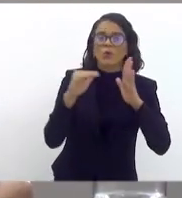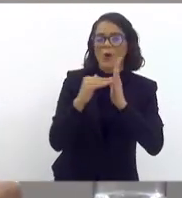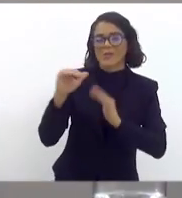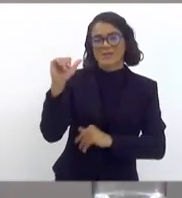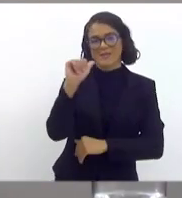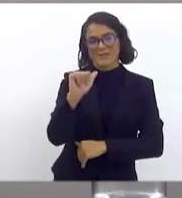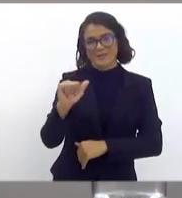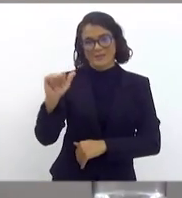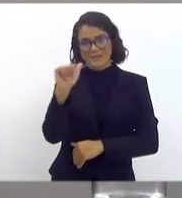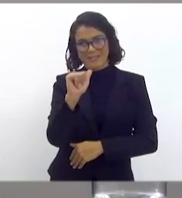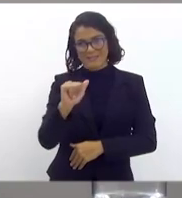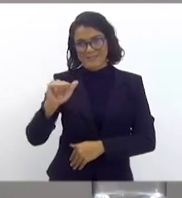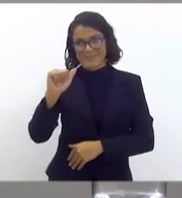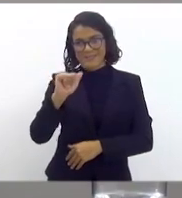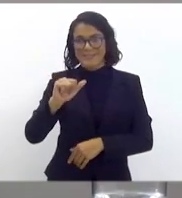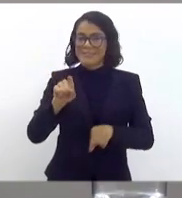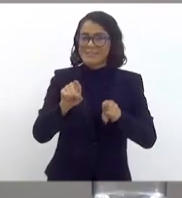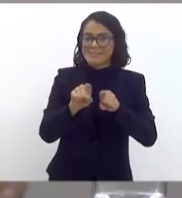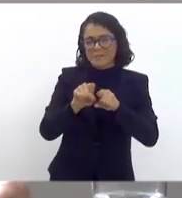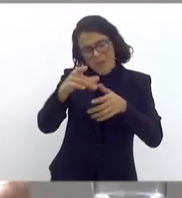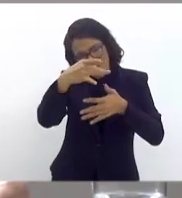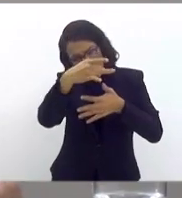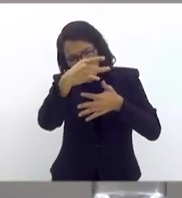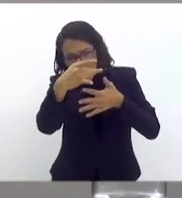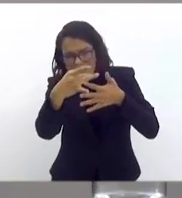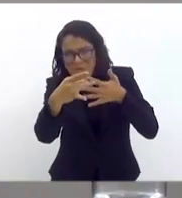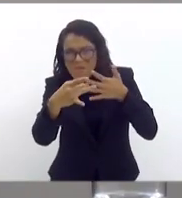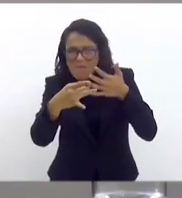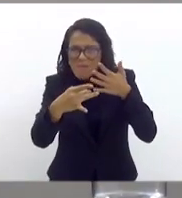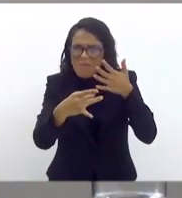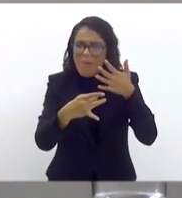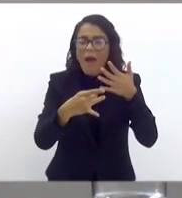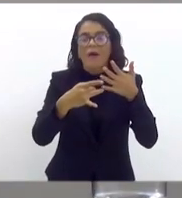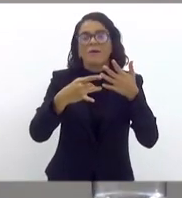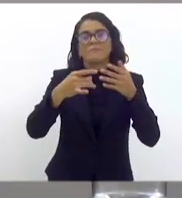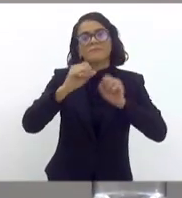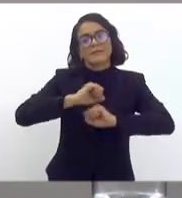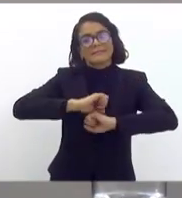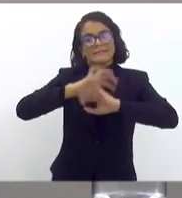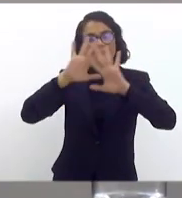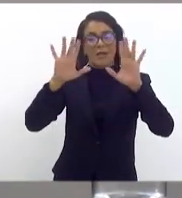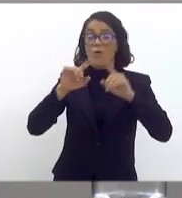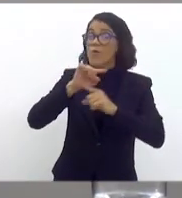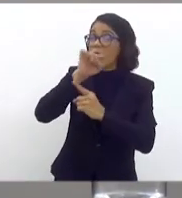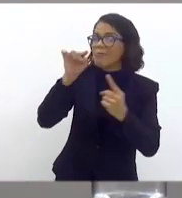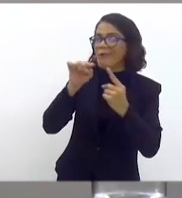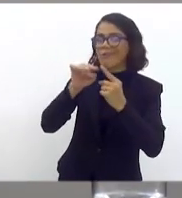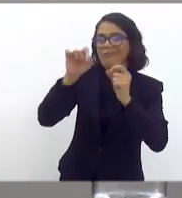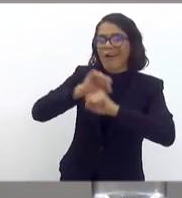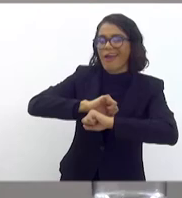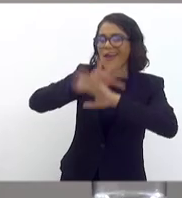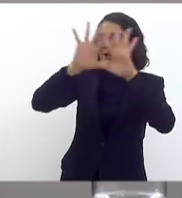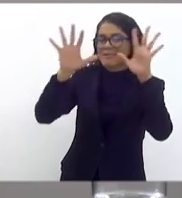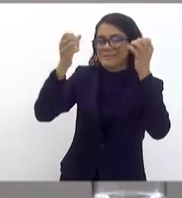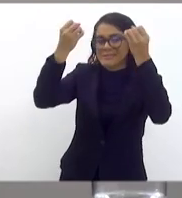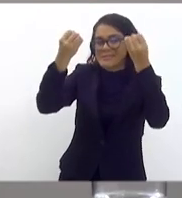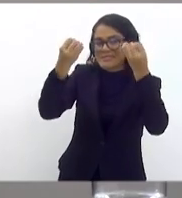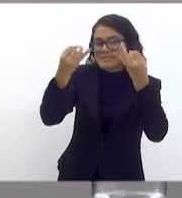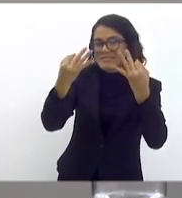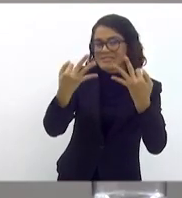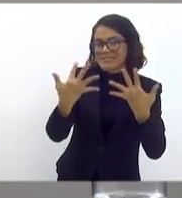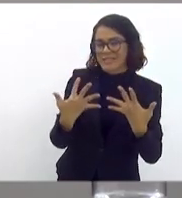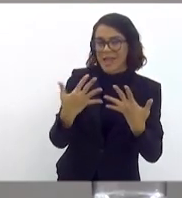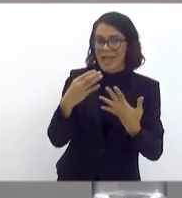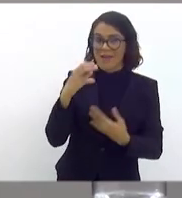associações, de maneira minuciosa, a esclarecer. Nosso intuito aqui é esclarecer, não é